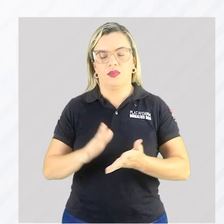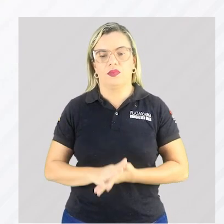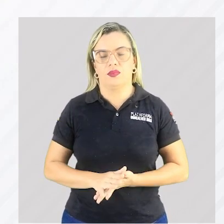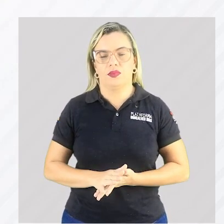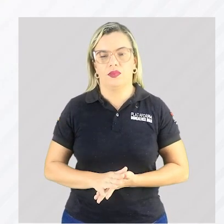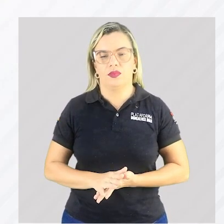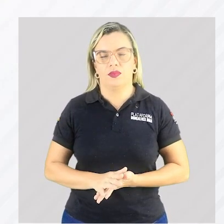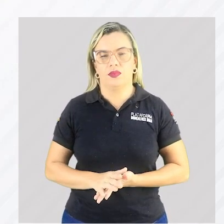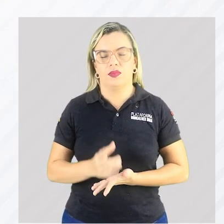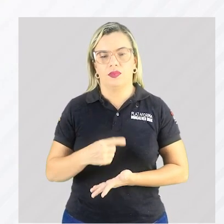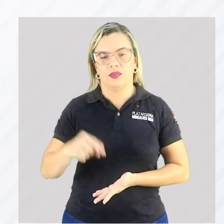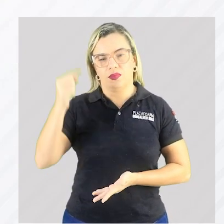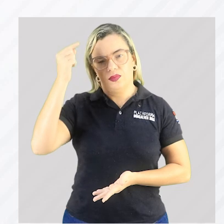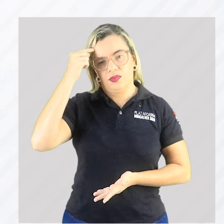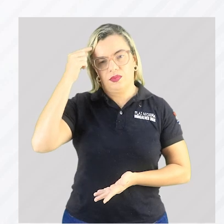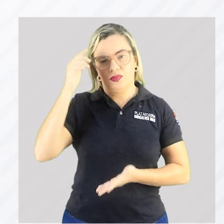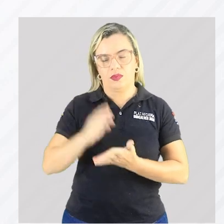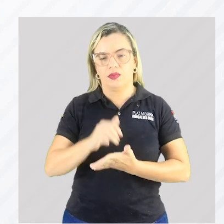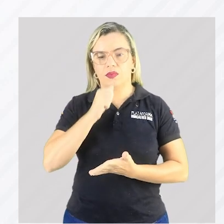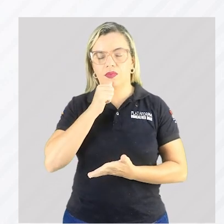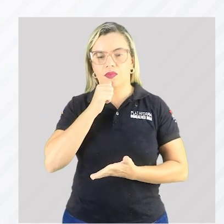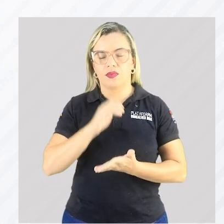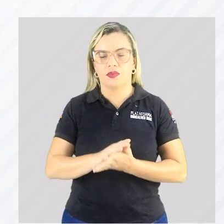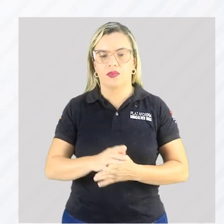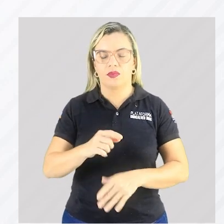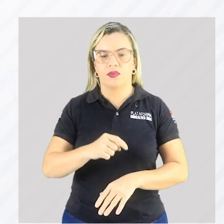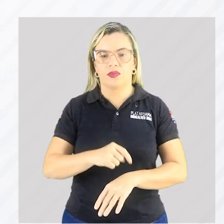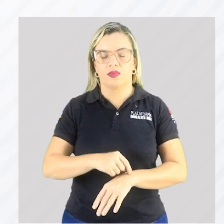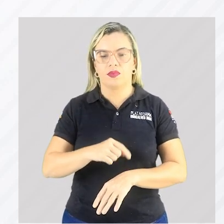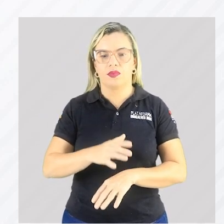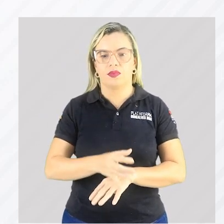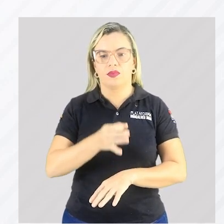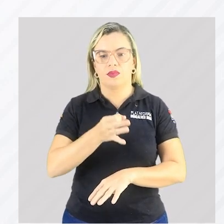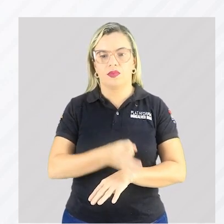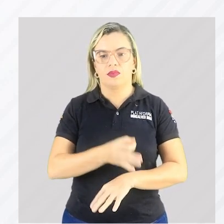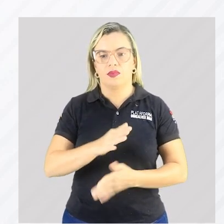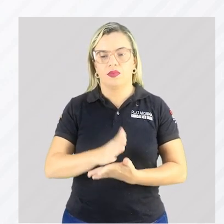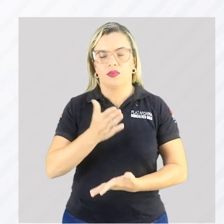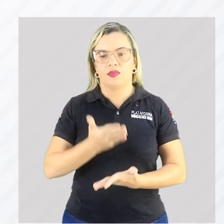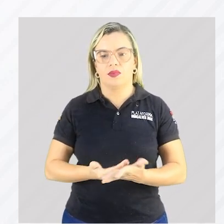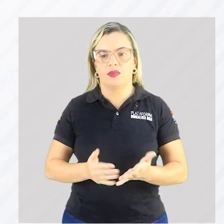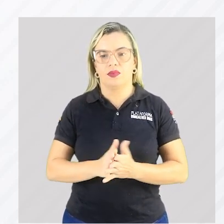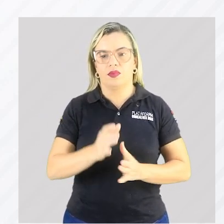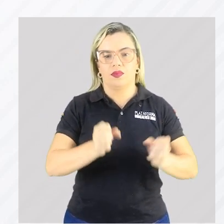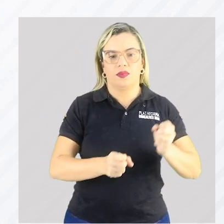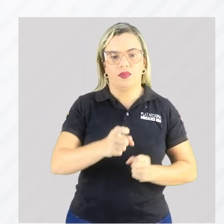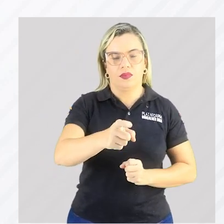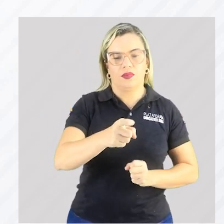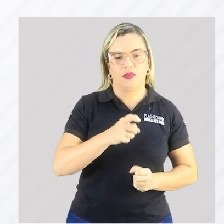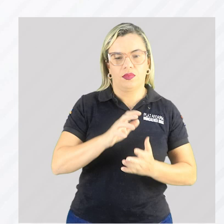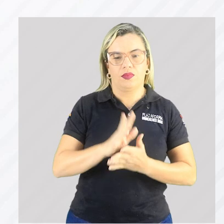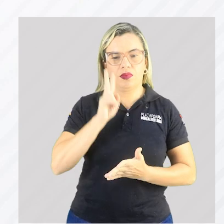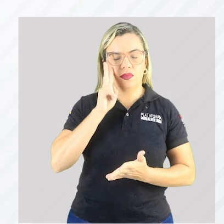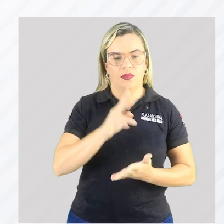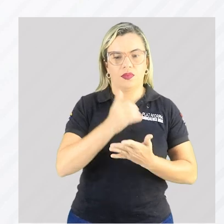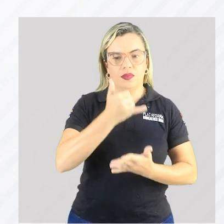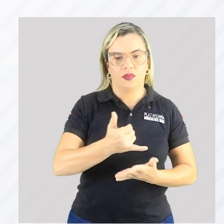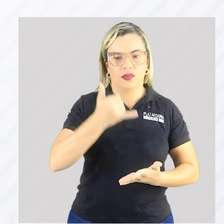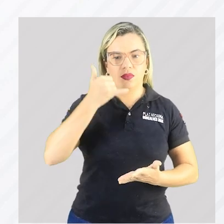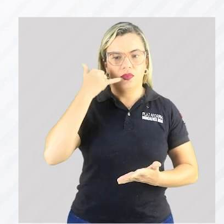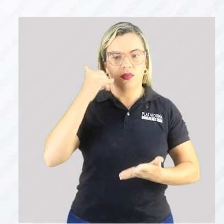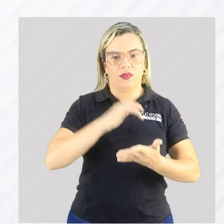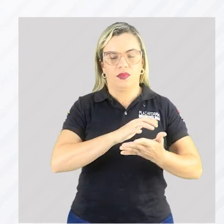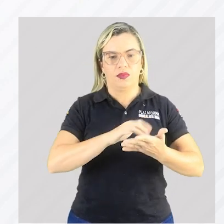Suponha ainda que o tempo gasto pelo motorista X olhando para o seu celular